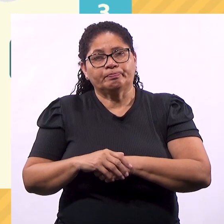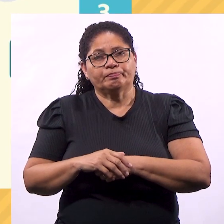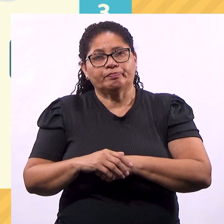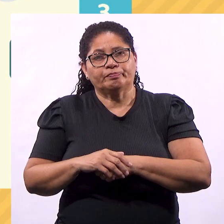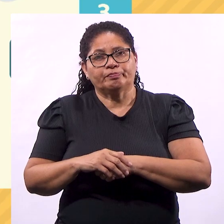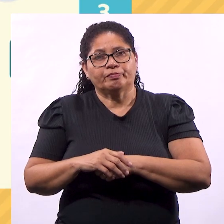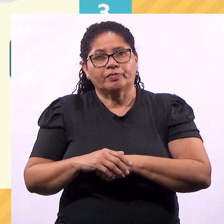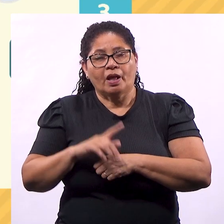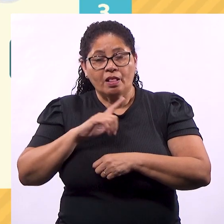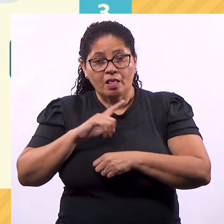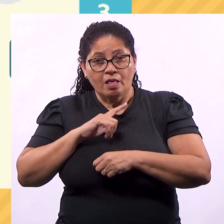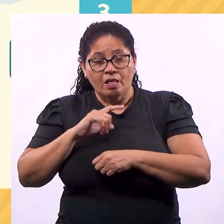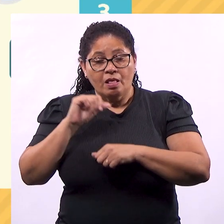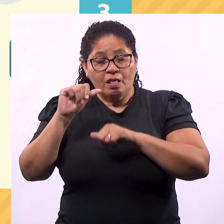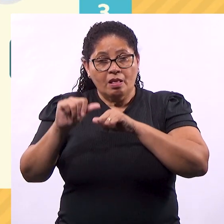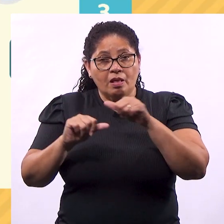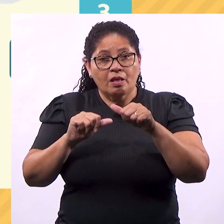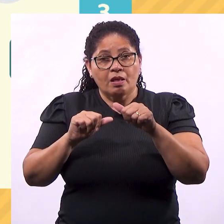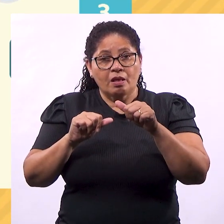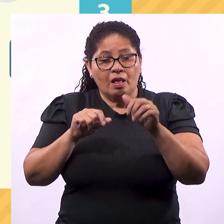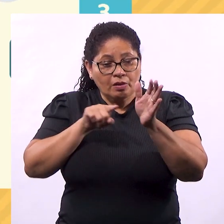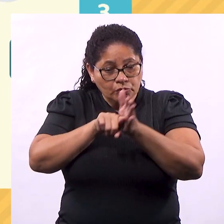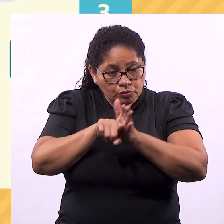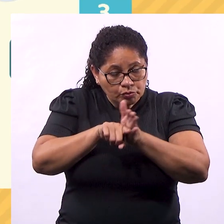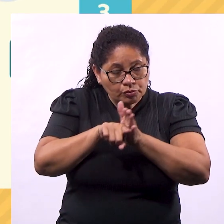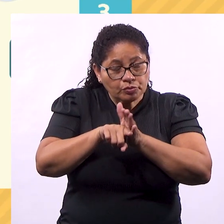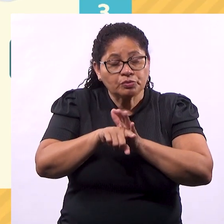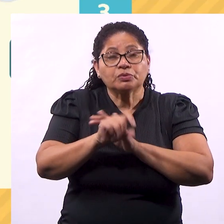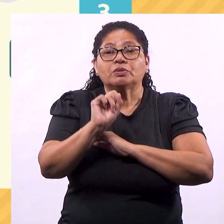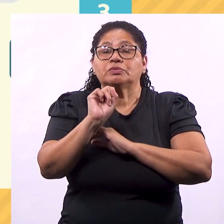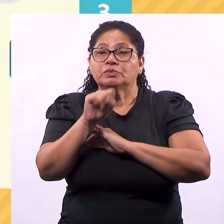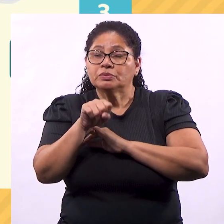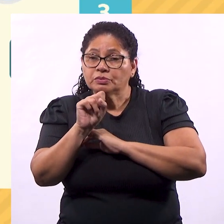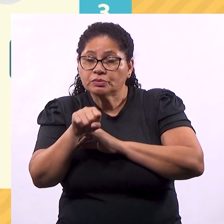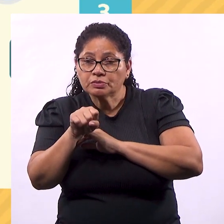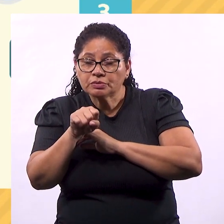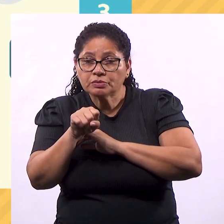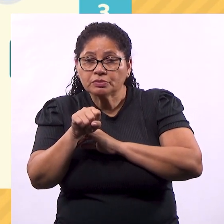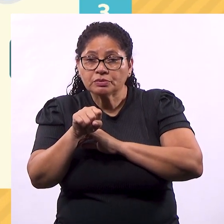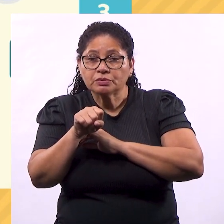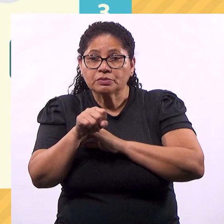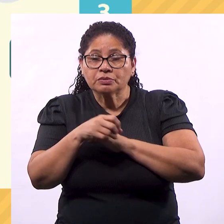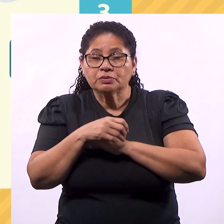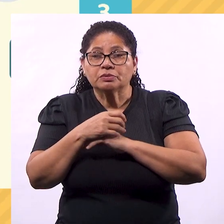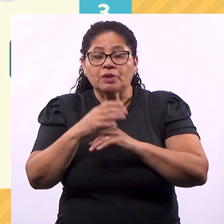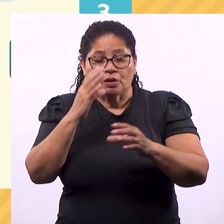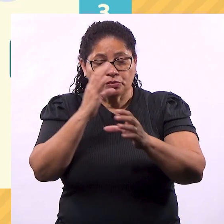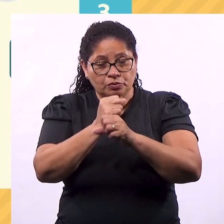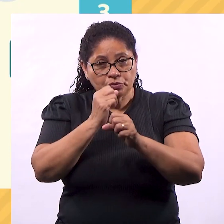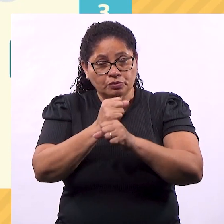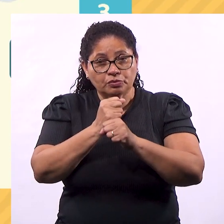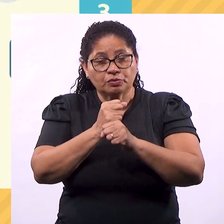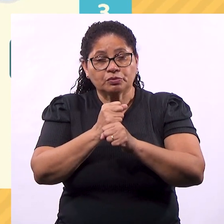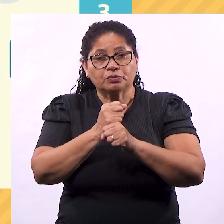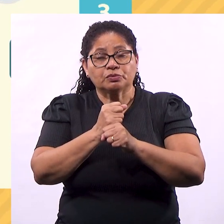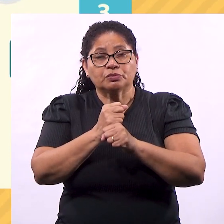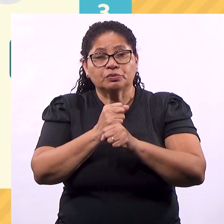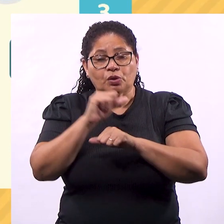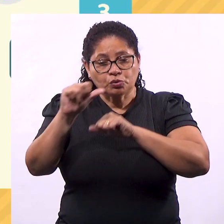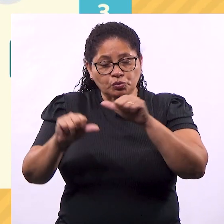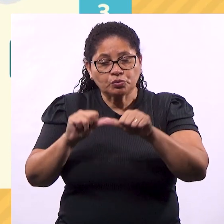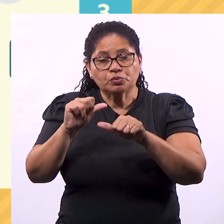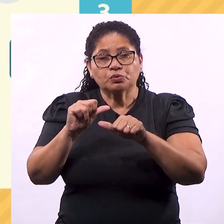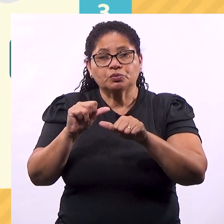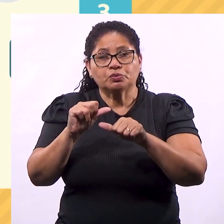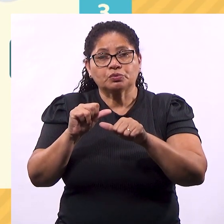então a outra concepção sobre avaliação é a diagnóstica sim então a gente passa da somativa E aí